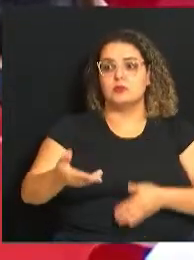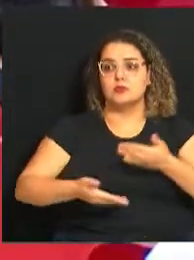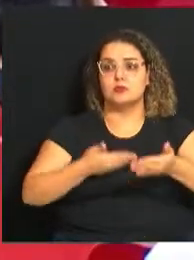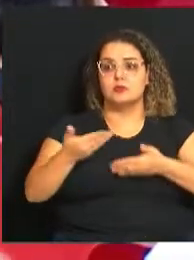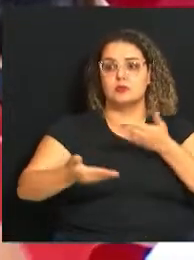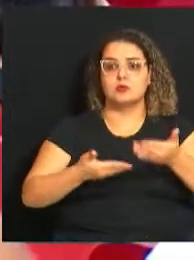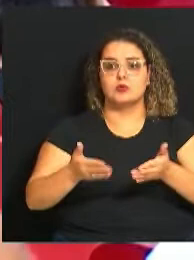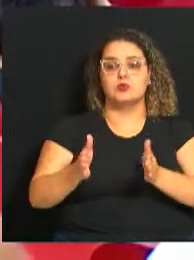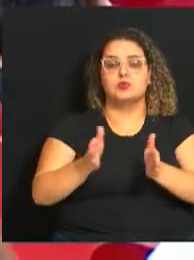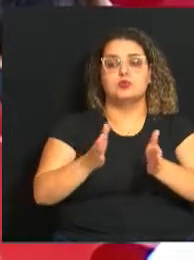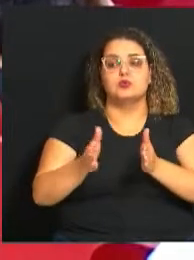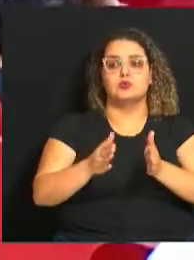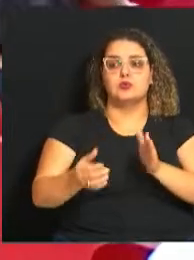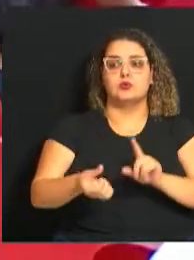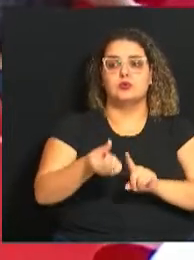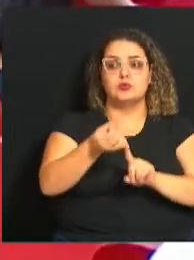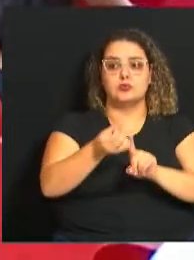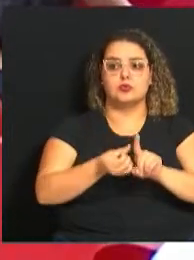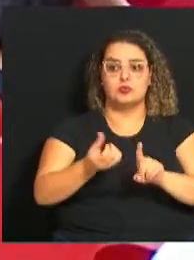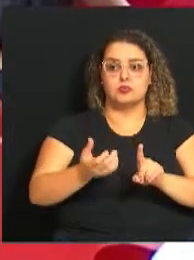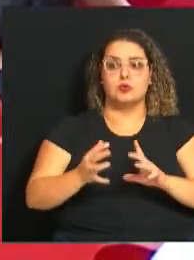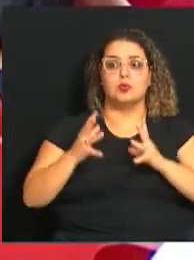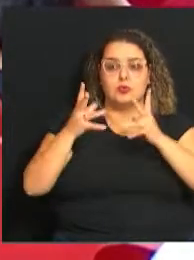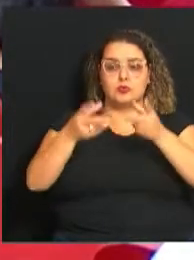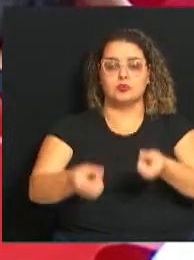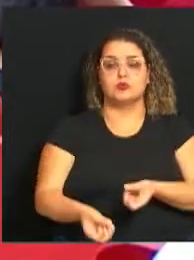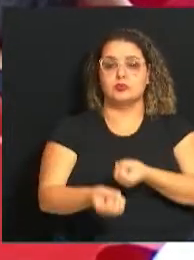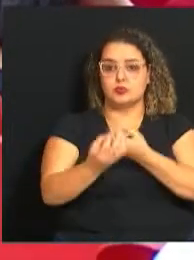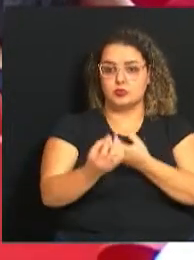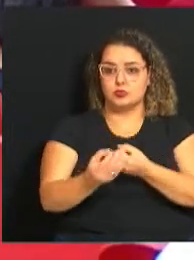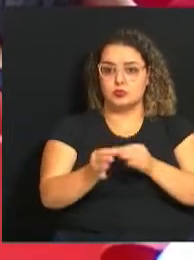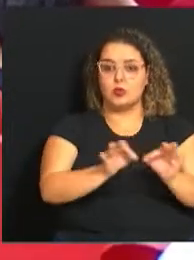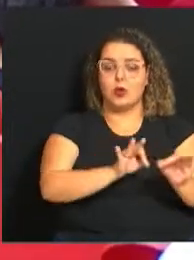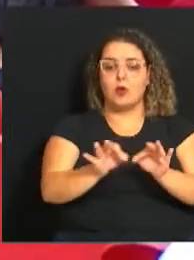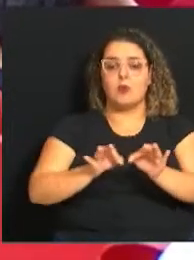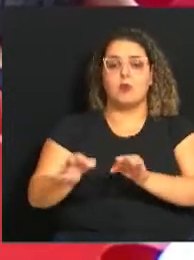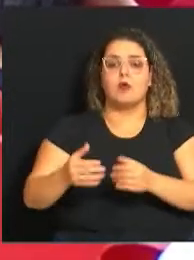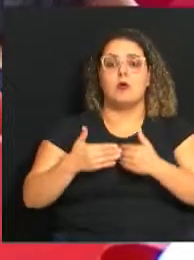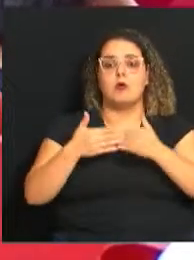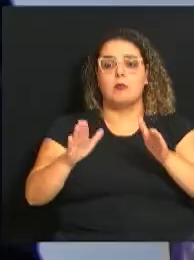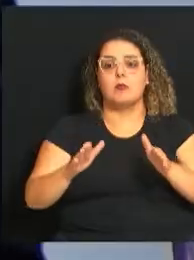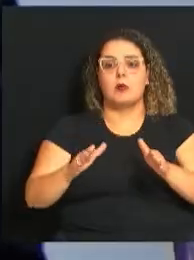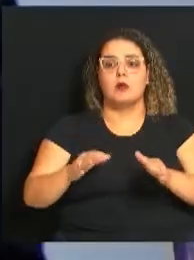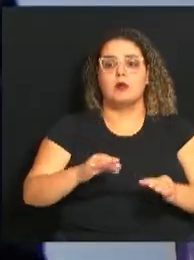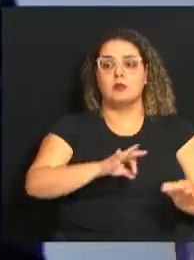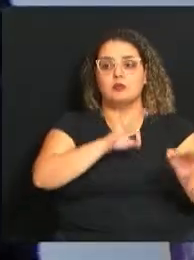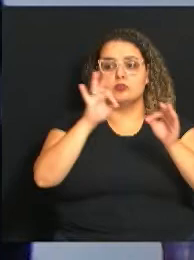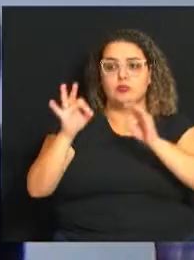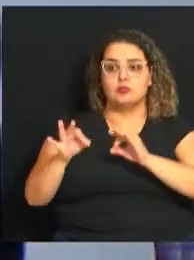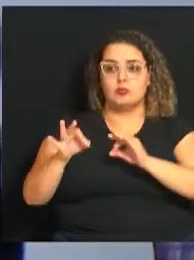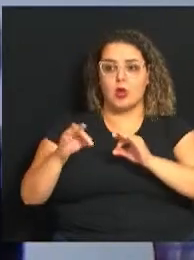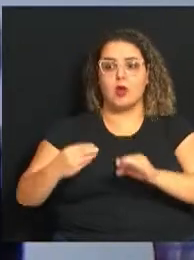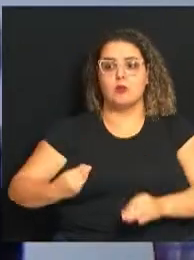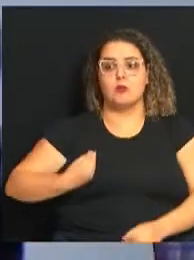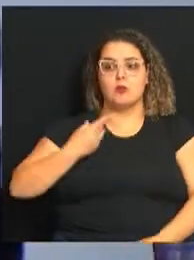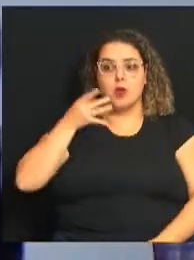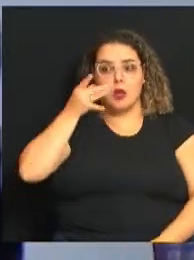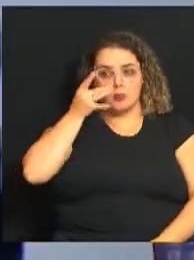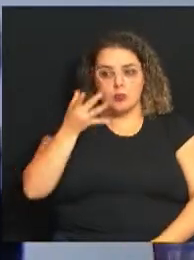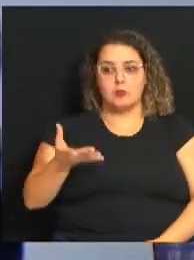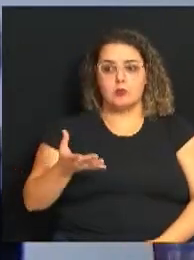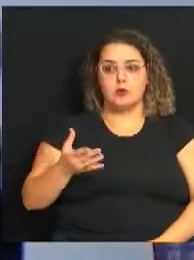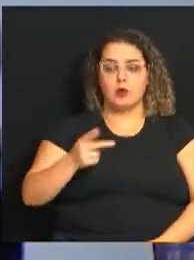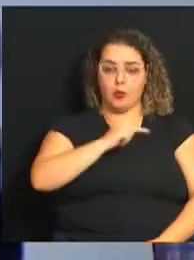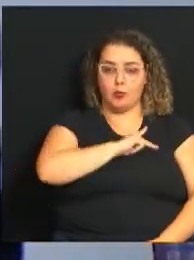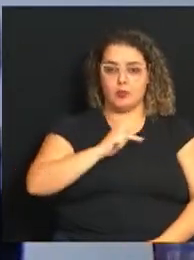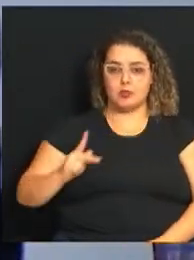segundo semestre, com todos esses dados organizados, deve ser aberta a consulta pública. O presidente da Câmara de Campinas,